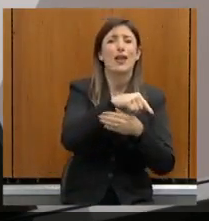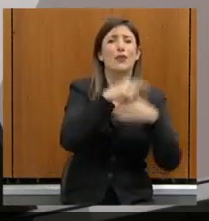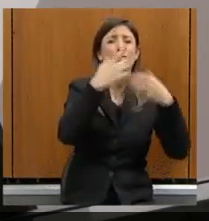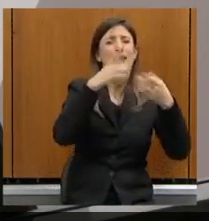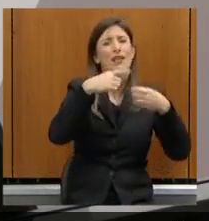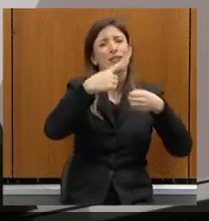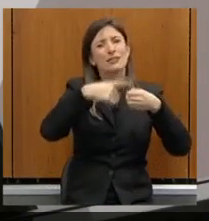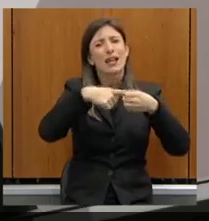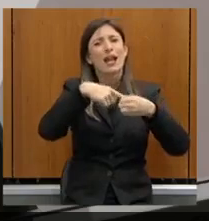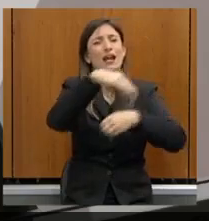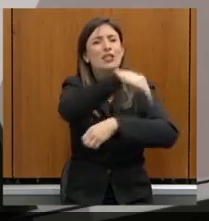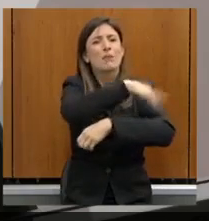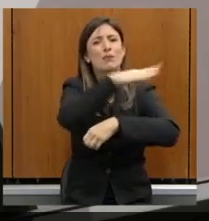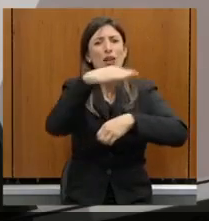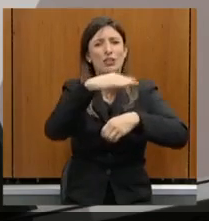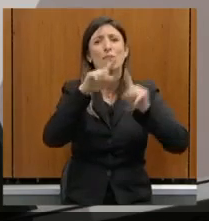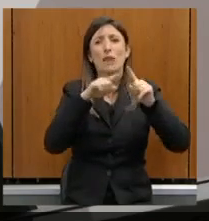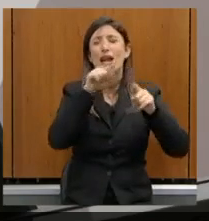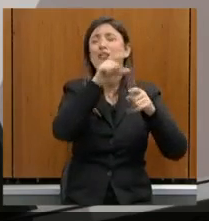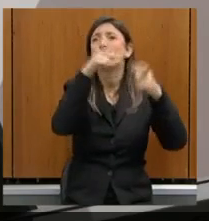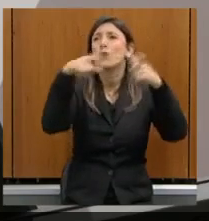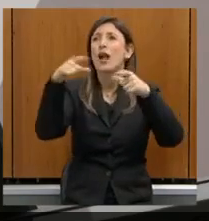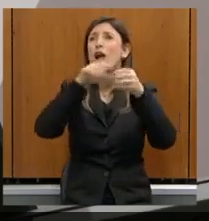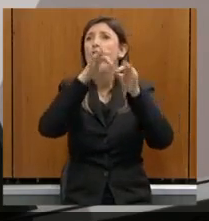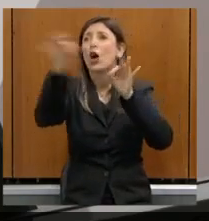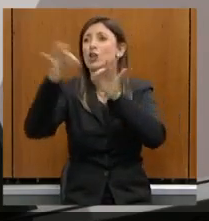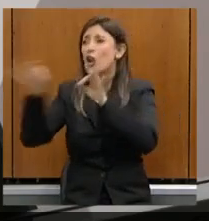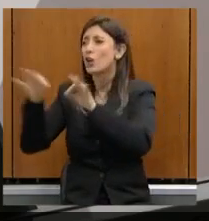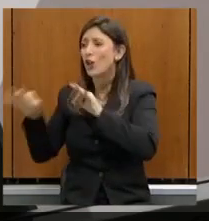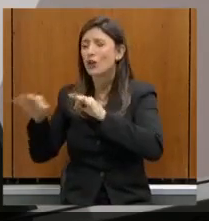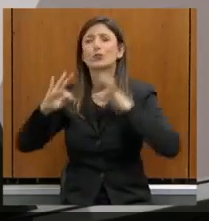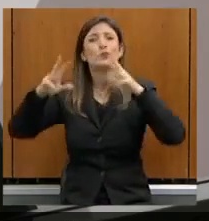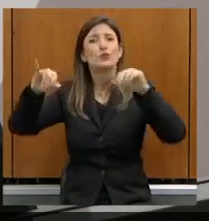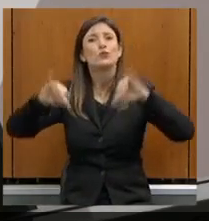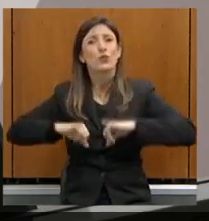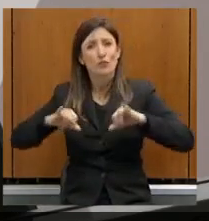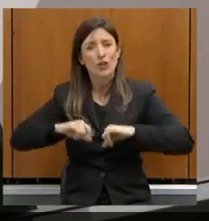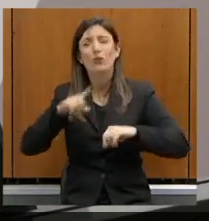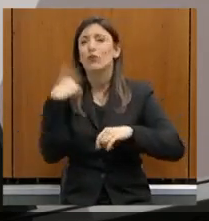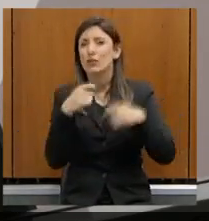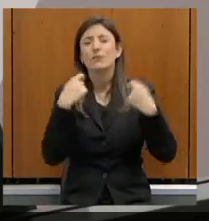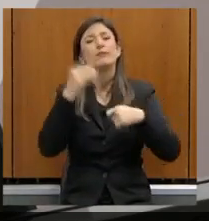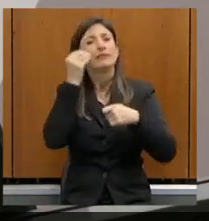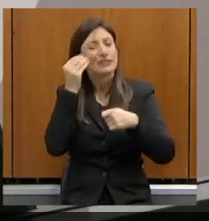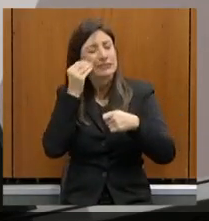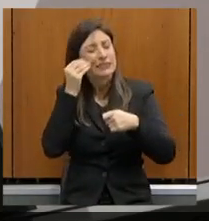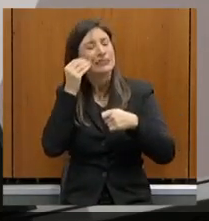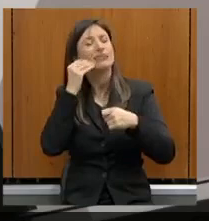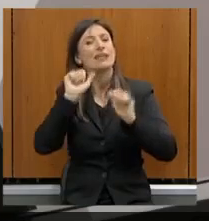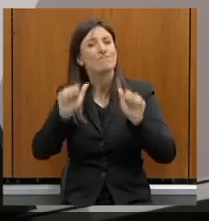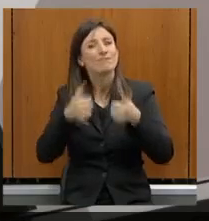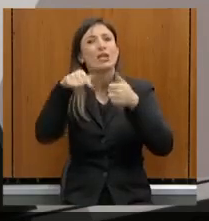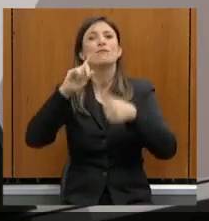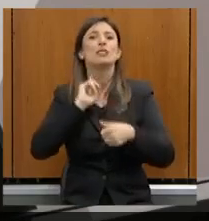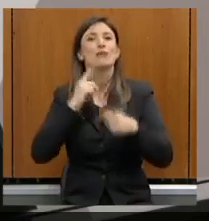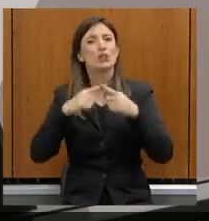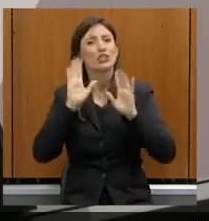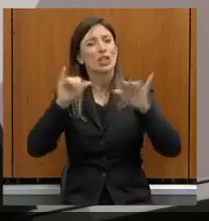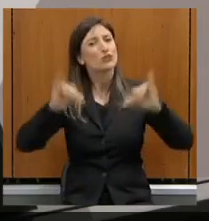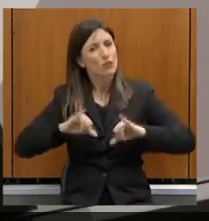Gerais que nós precisamos resgatar, reposicionar, como destino. E para finalizar, a meta